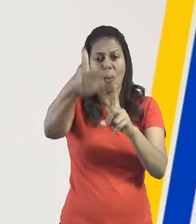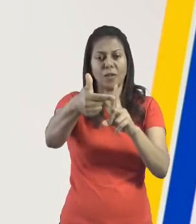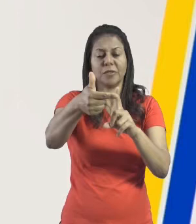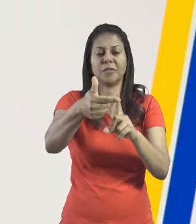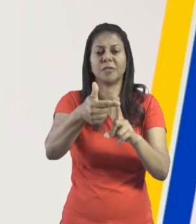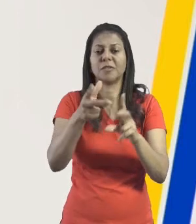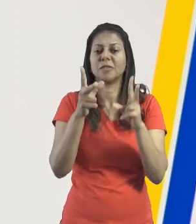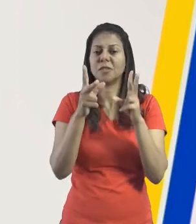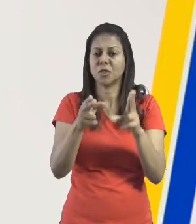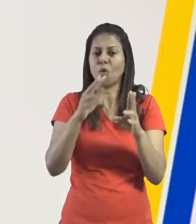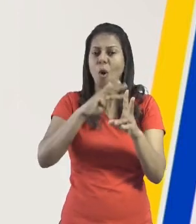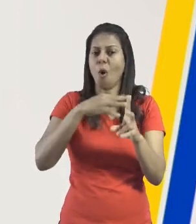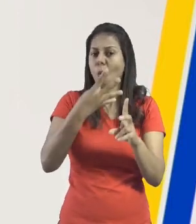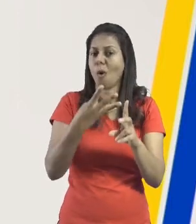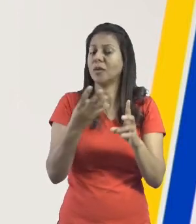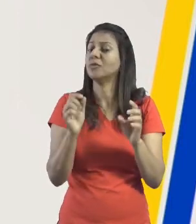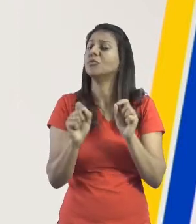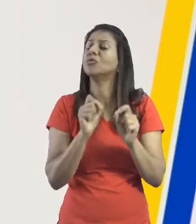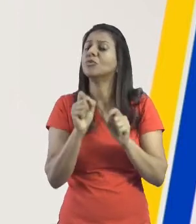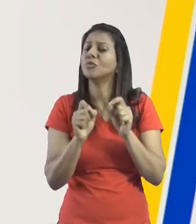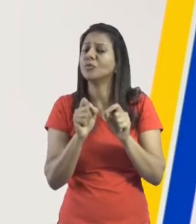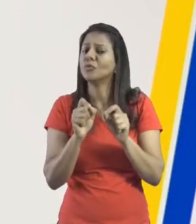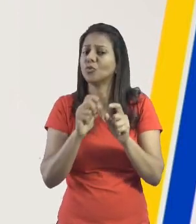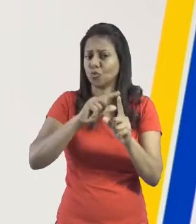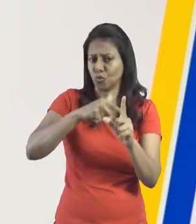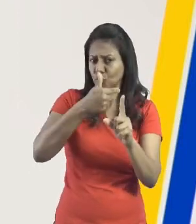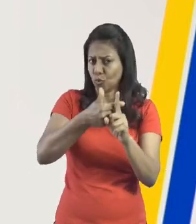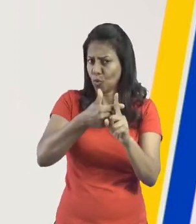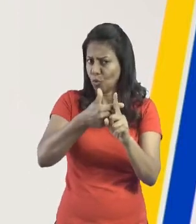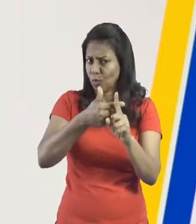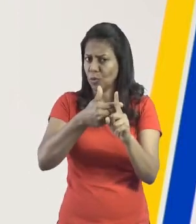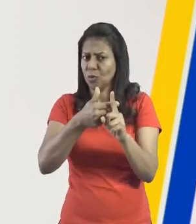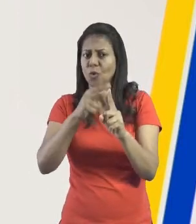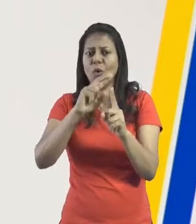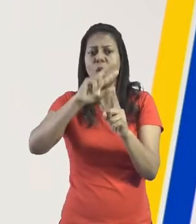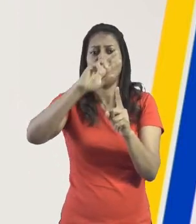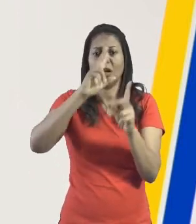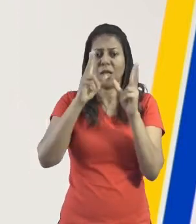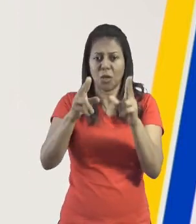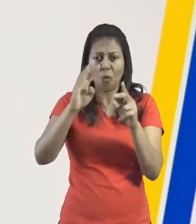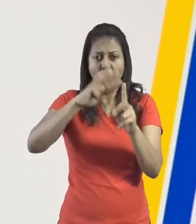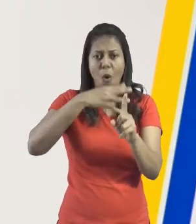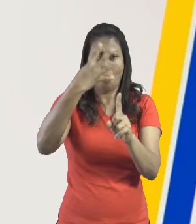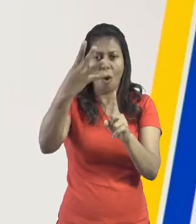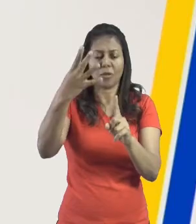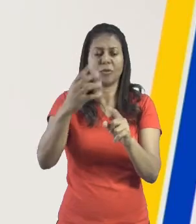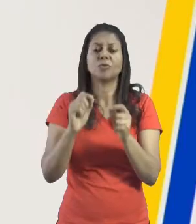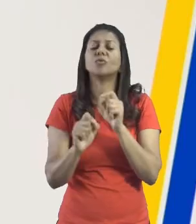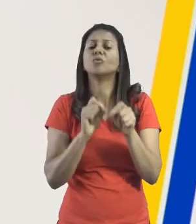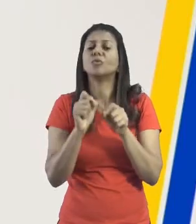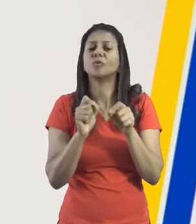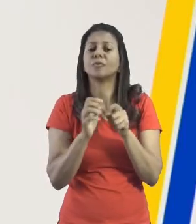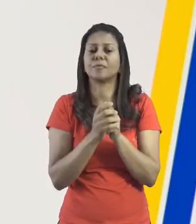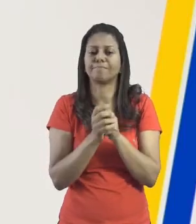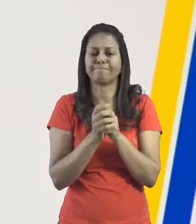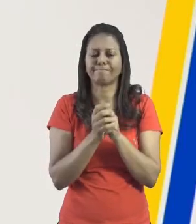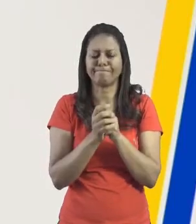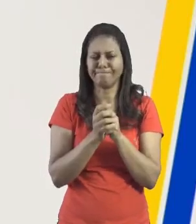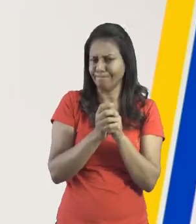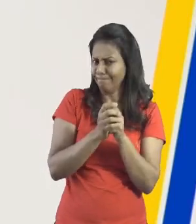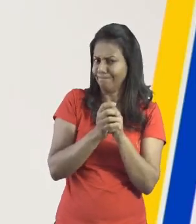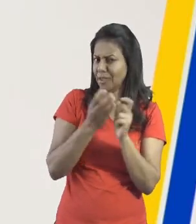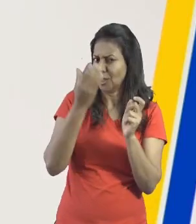seu quádruplo? O dobro do seu quadrado igual ao seu quádruplo. Primeiro, eu não sei quem é esse